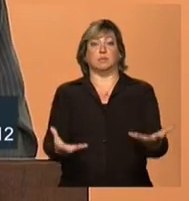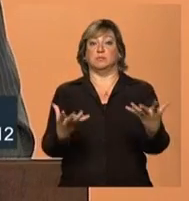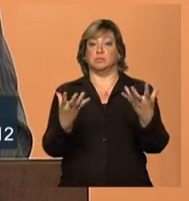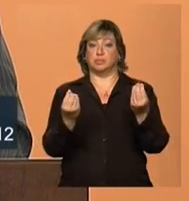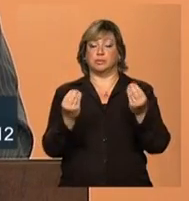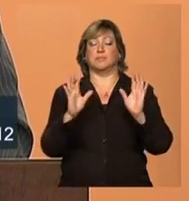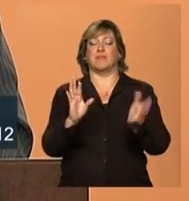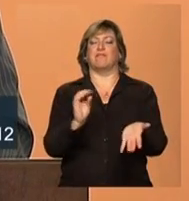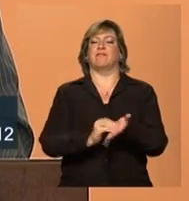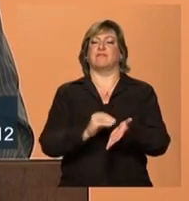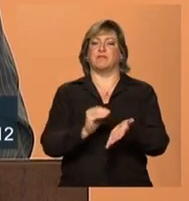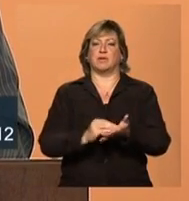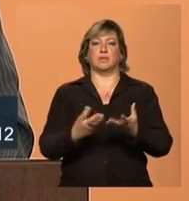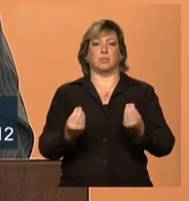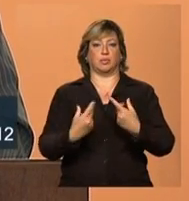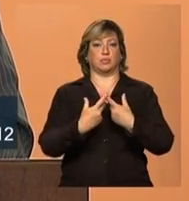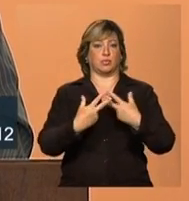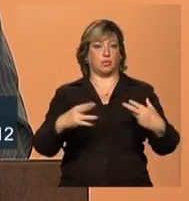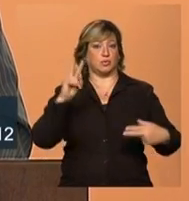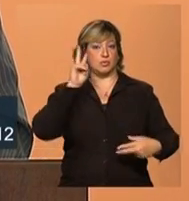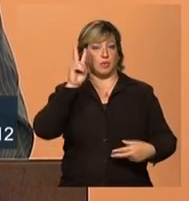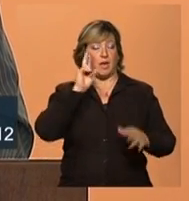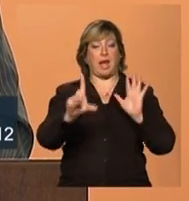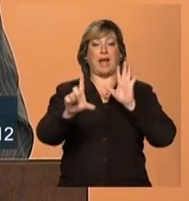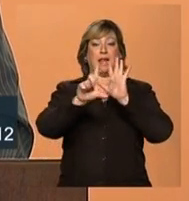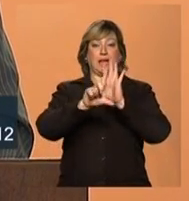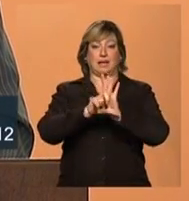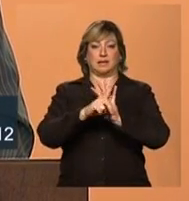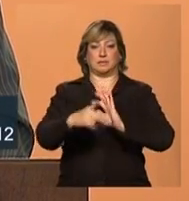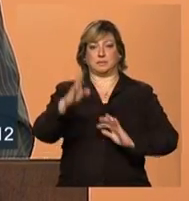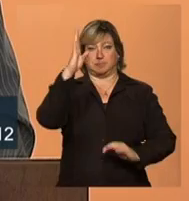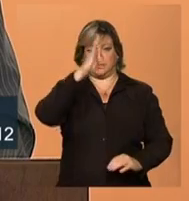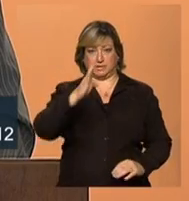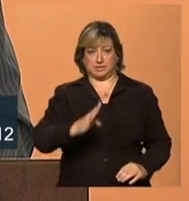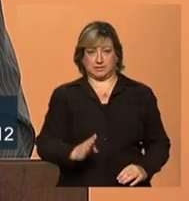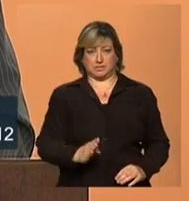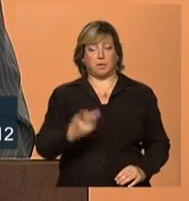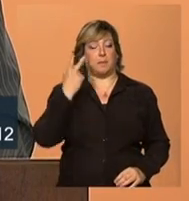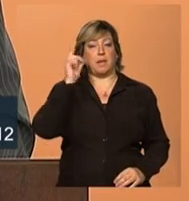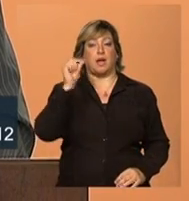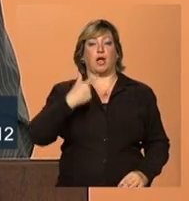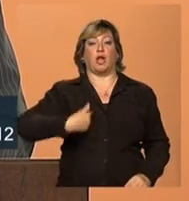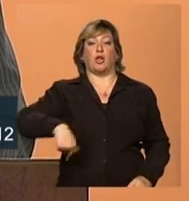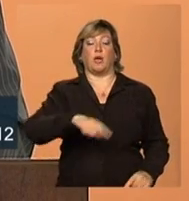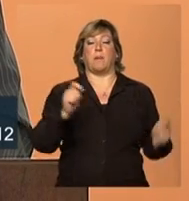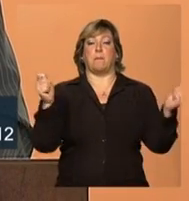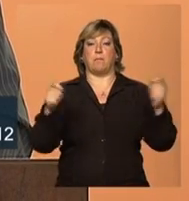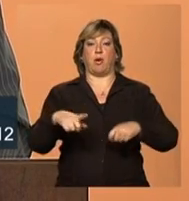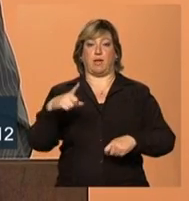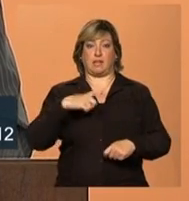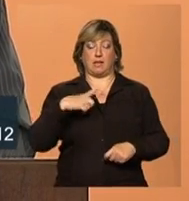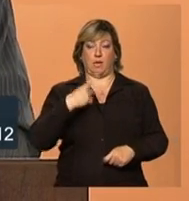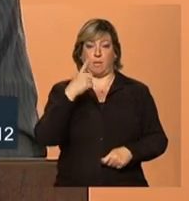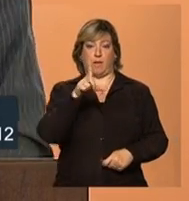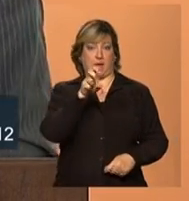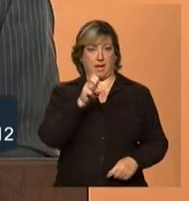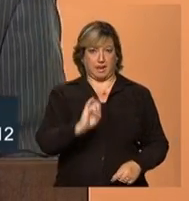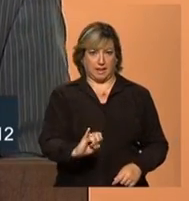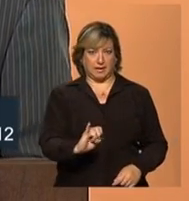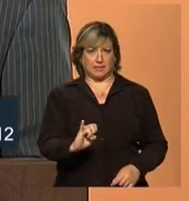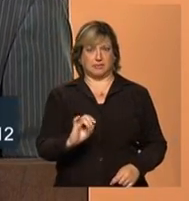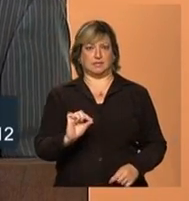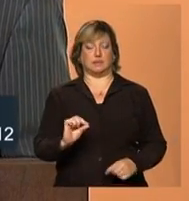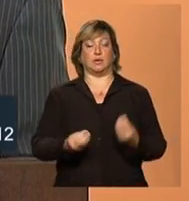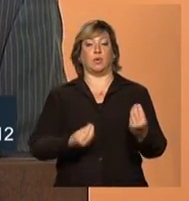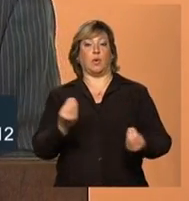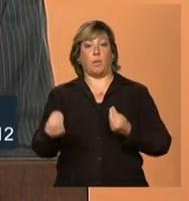avançar na questão da legislação brasileira para que possamos ter uma lei efetivamente, ou melhor,